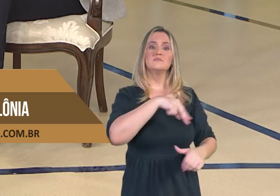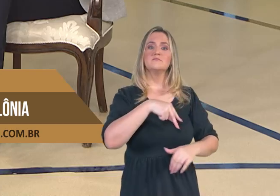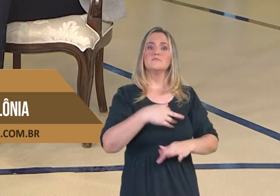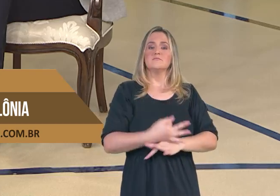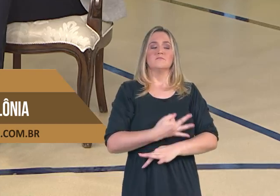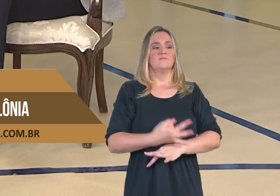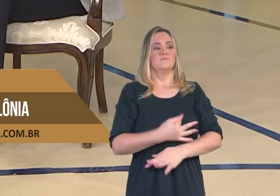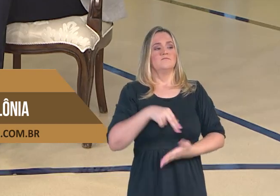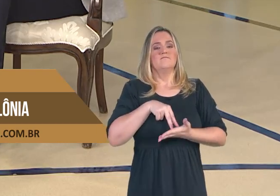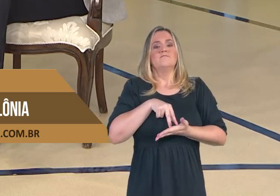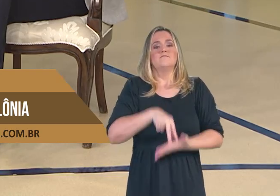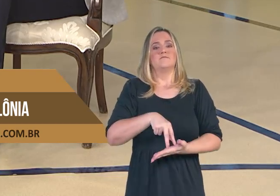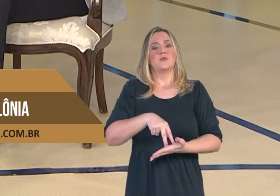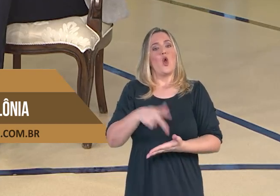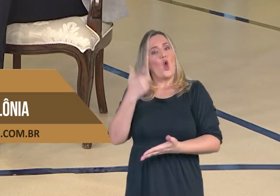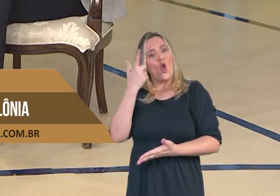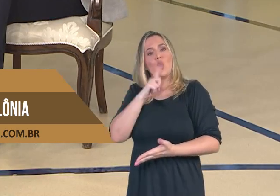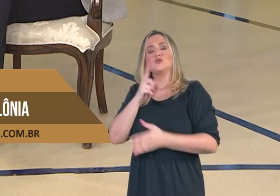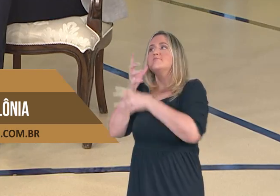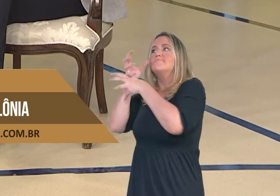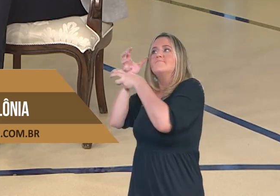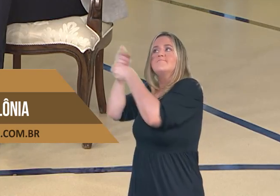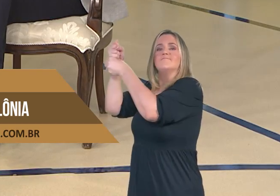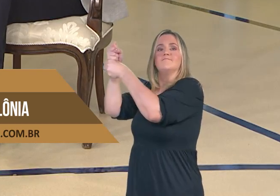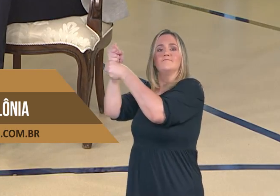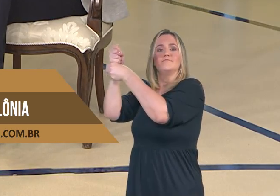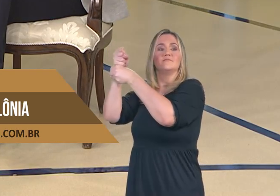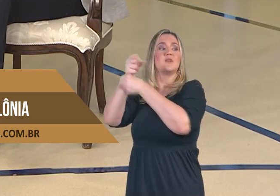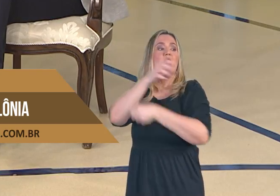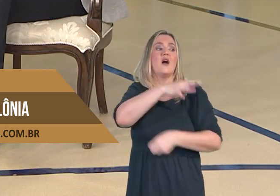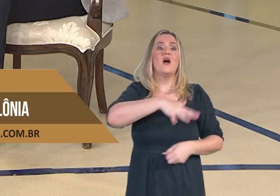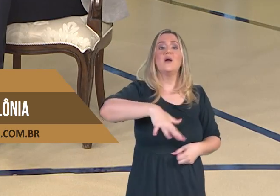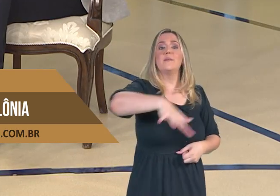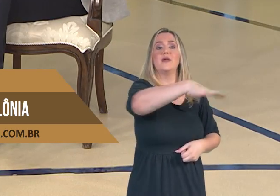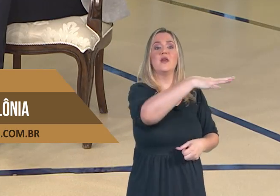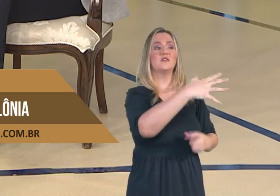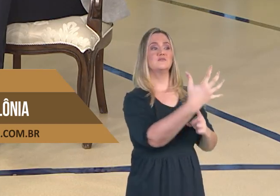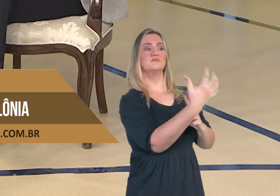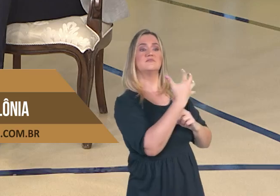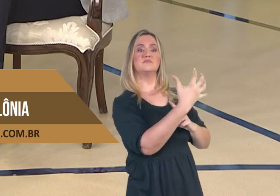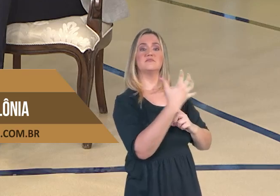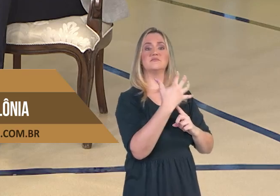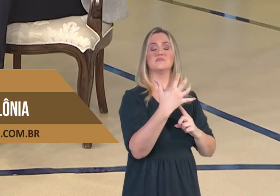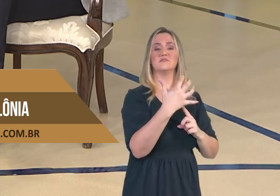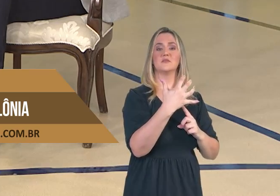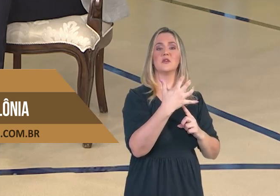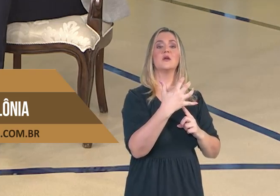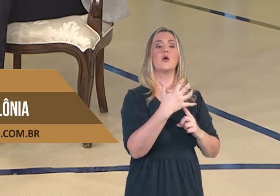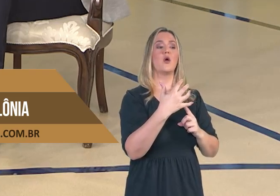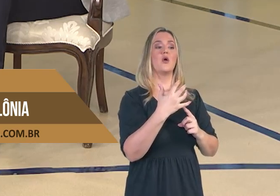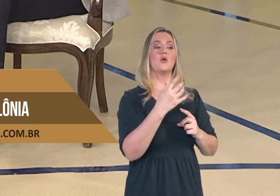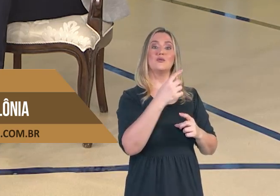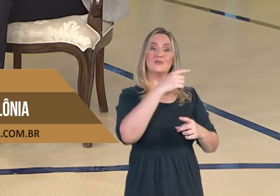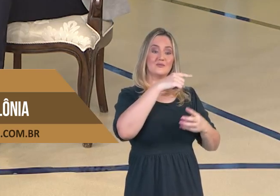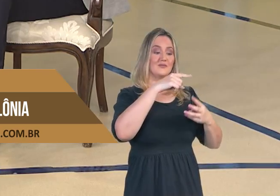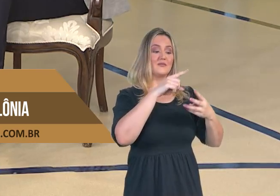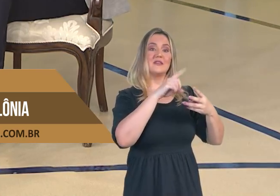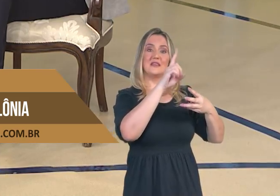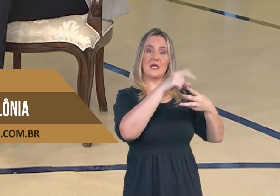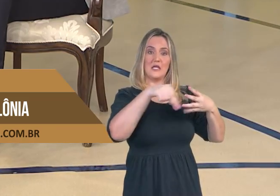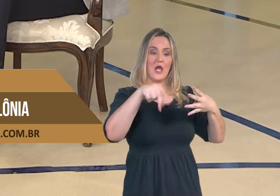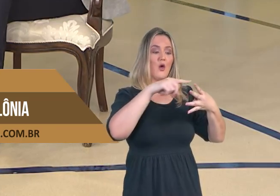ambiente pagão e até mesmo hostil ao seu judaísmo, Daniel e seus companheiros tinham de amargar o cenário em